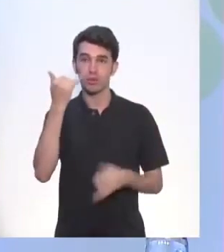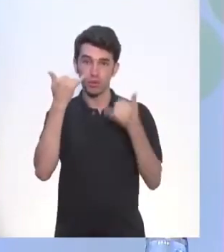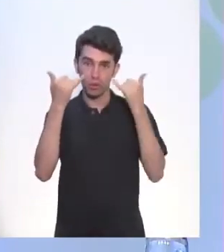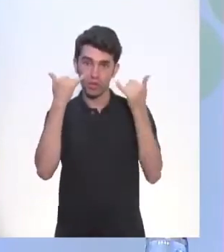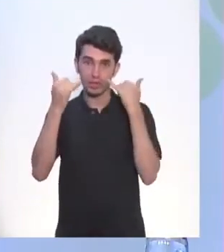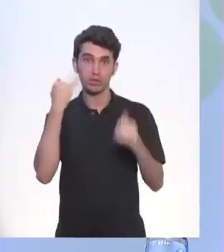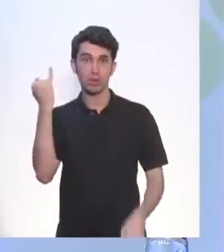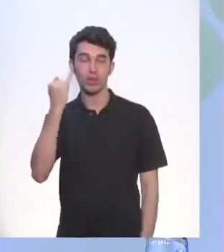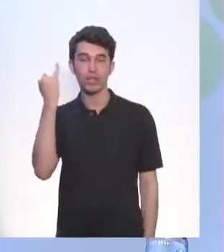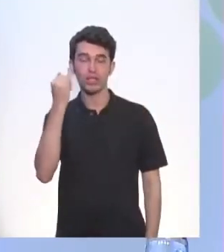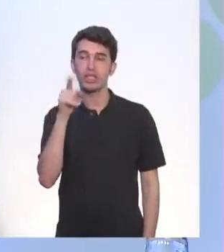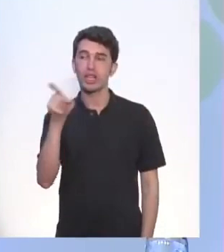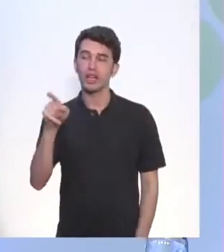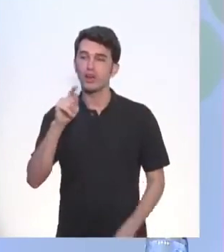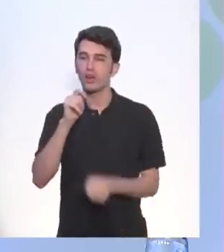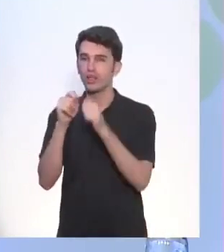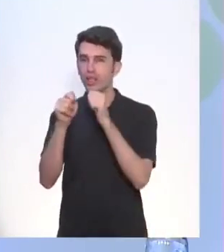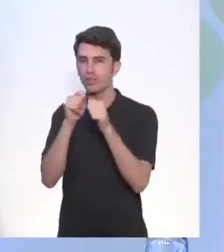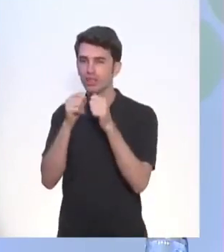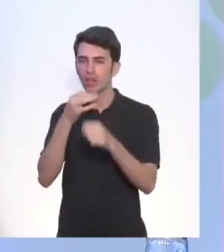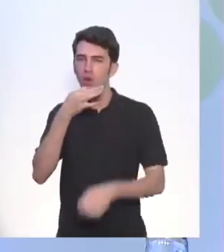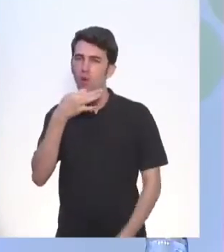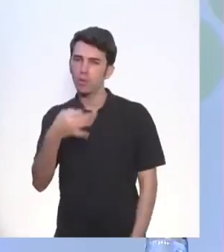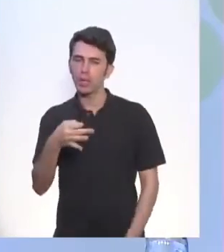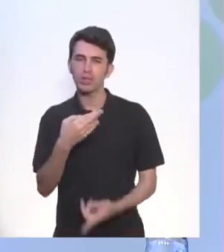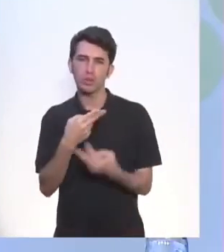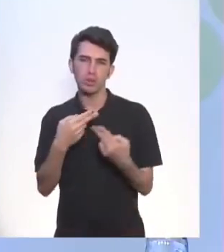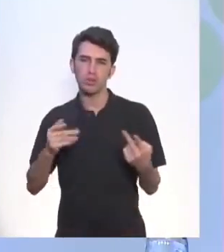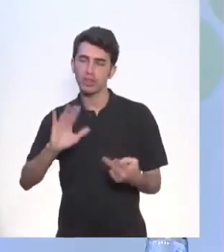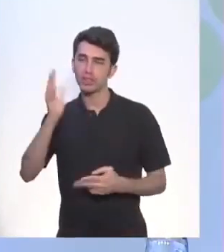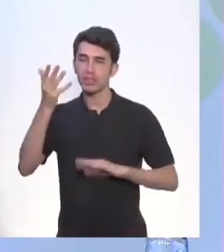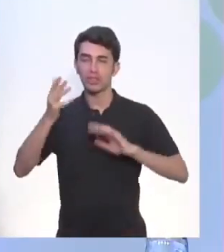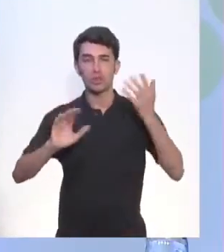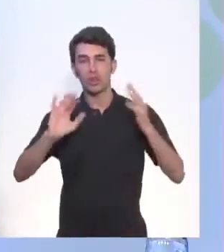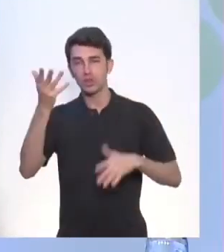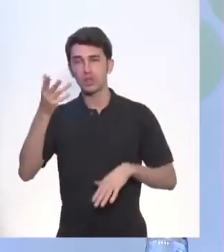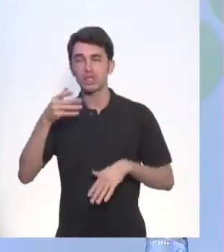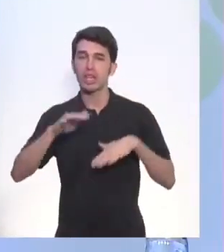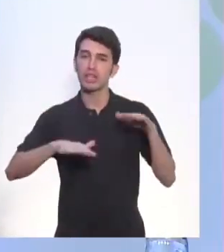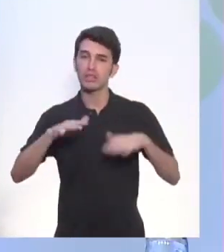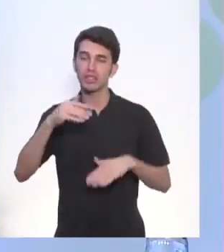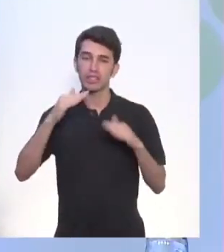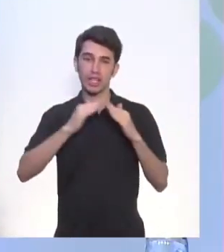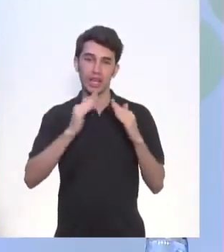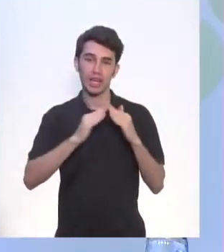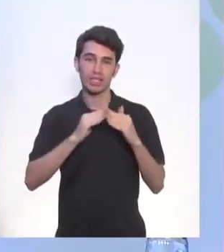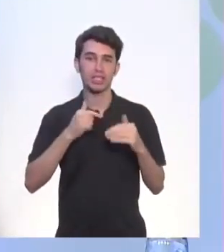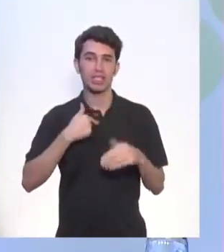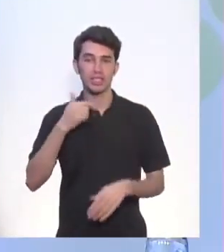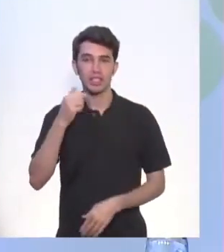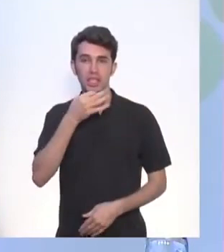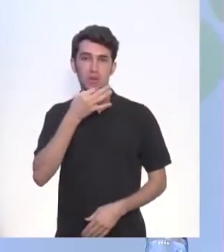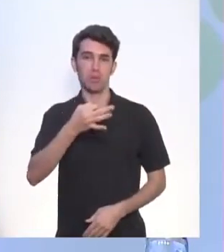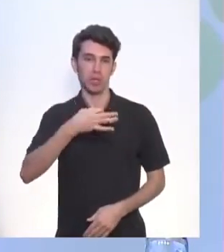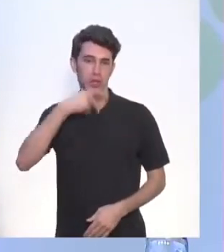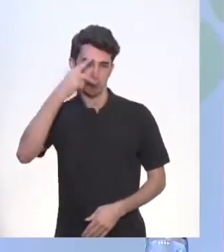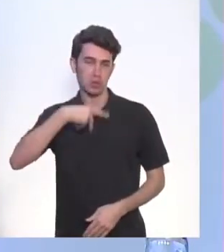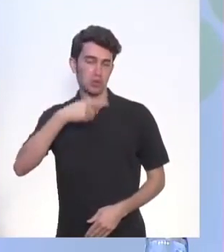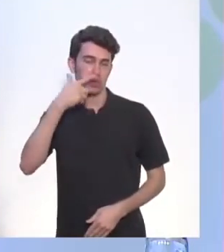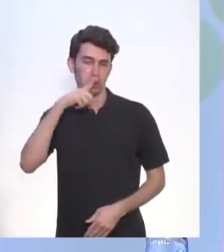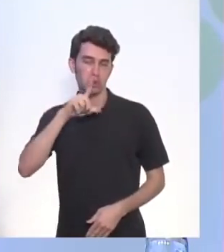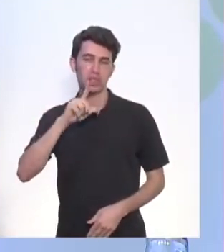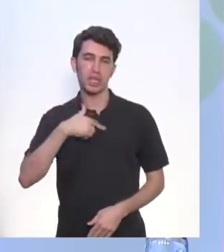e o entrevistador comentam sobre situações que, no caso, nós teremos opinião sobre aquele contexto. Tá? Então, é